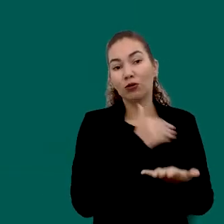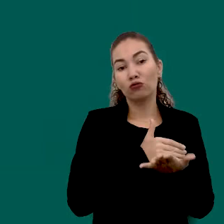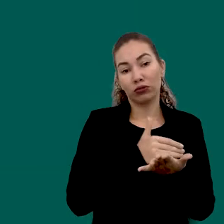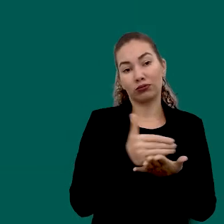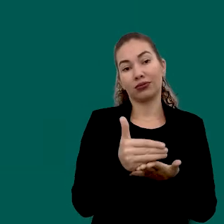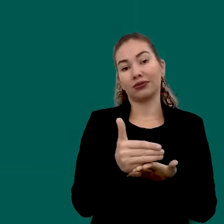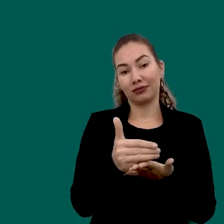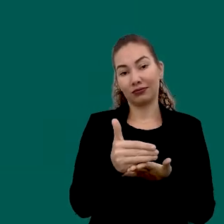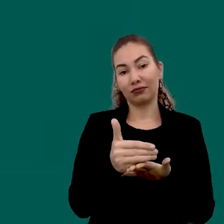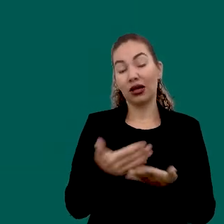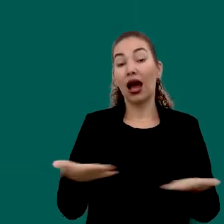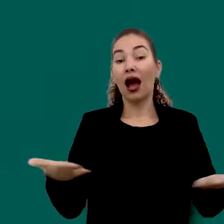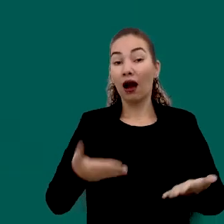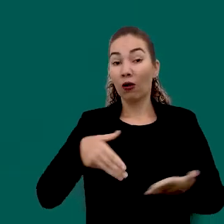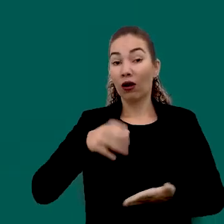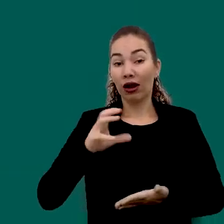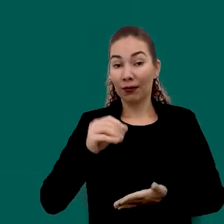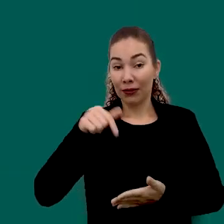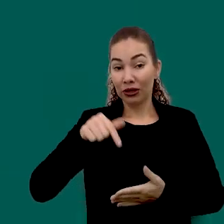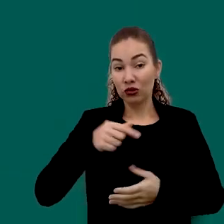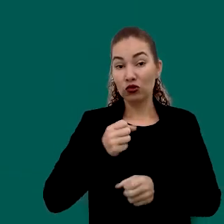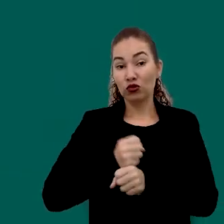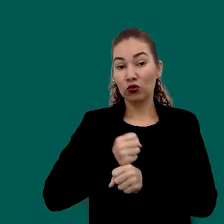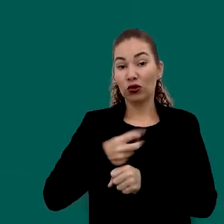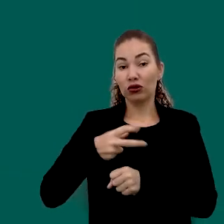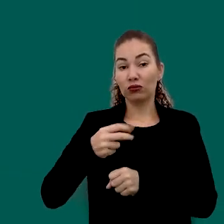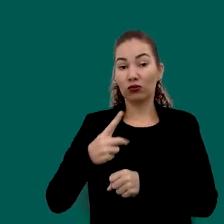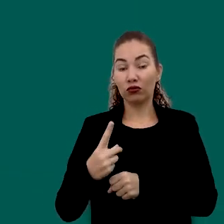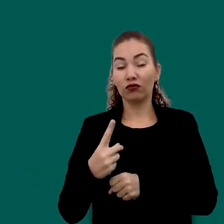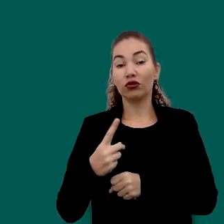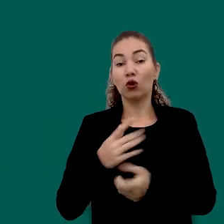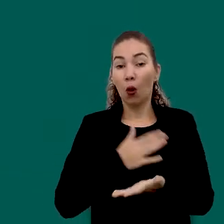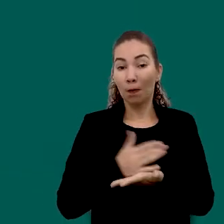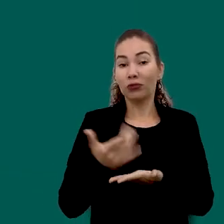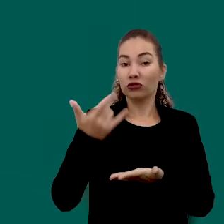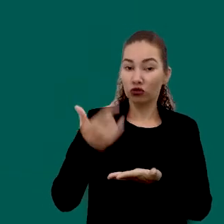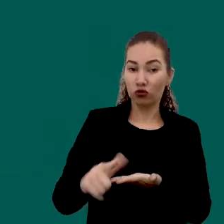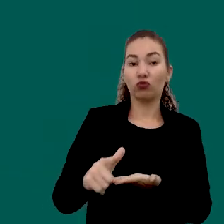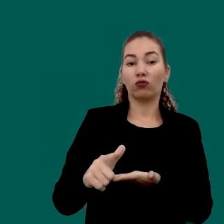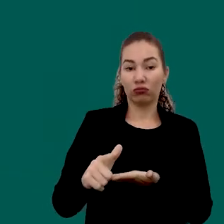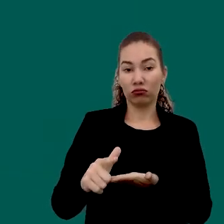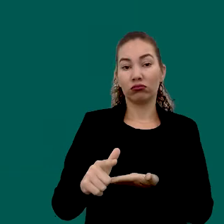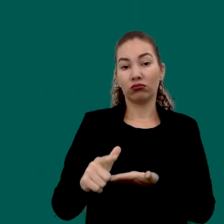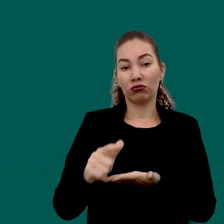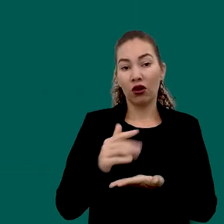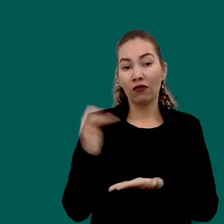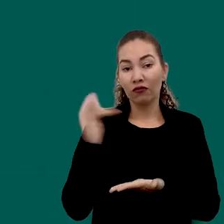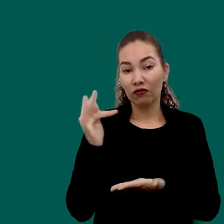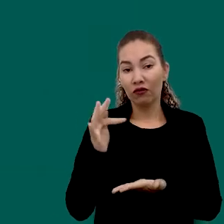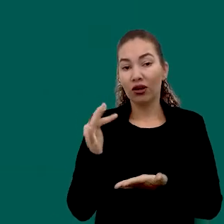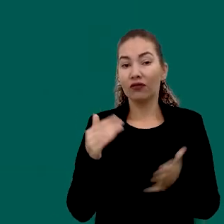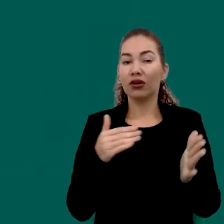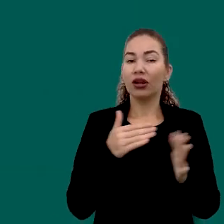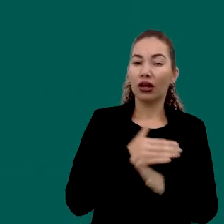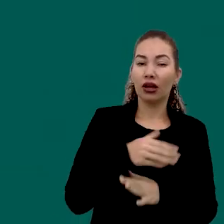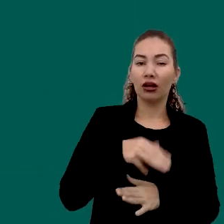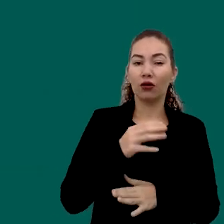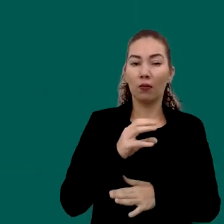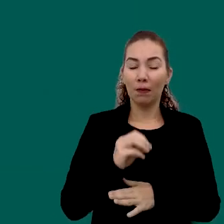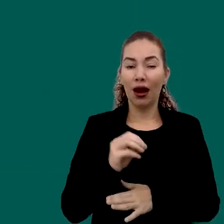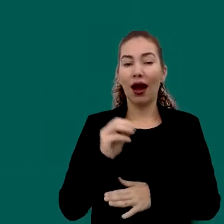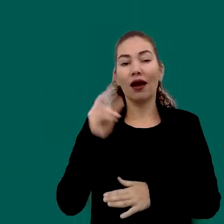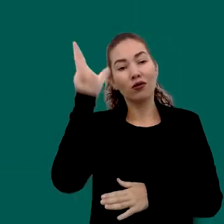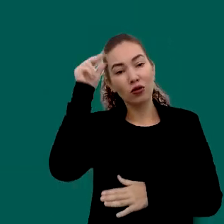engrenar. Agora, em março desse ano, com o segundo lockdown que engrenou, então começou no final de fevereiro ali, entrou março e está entrando abril